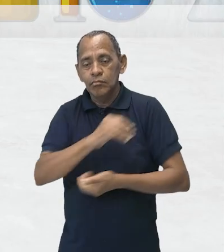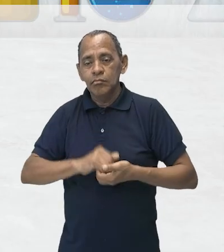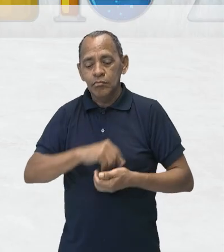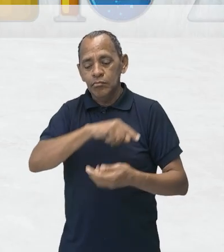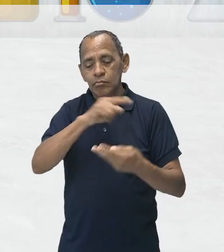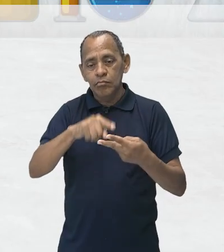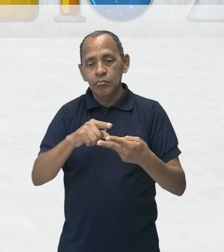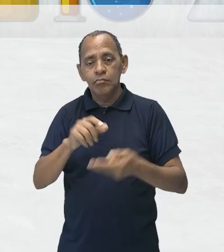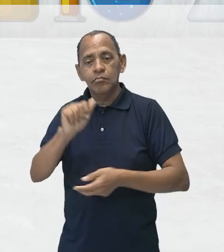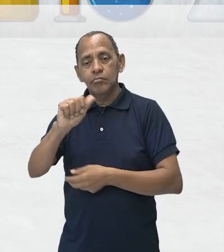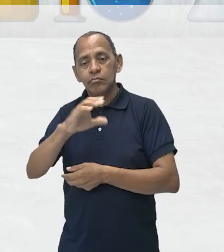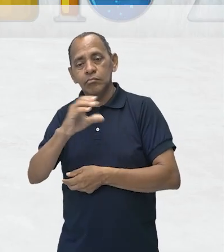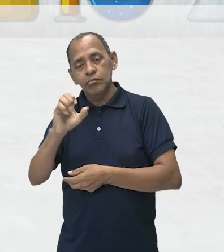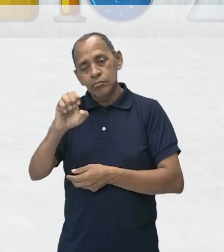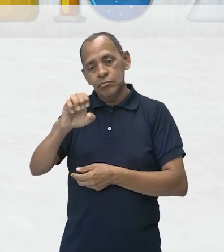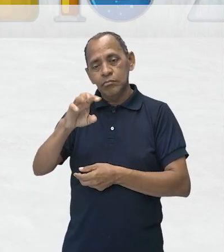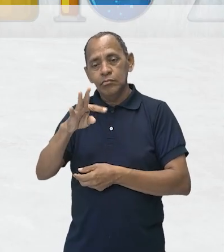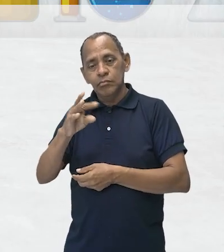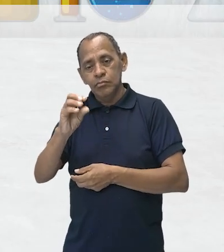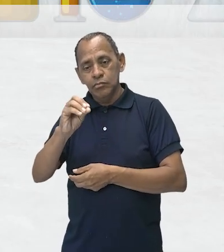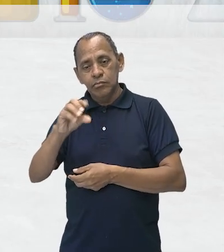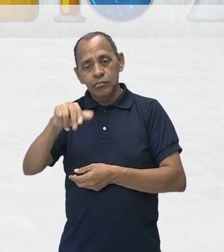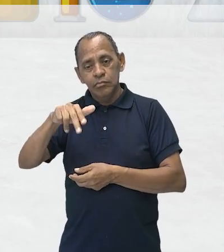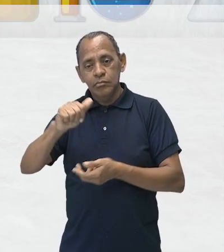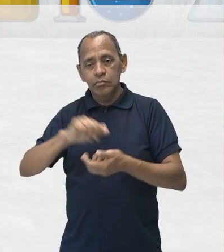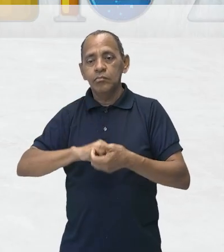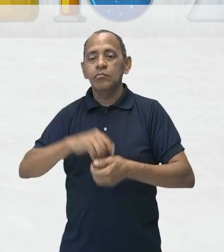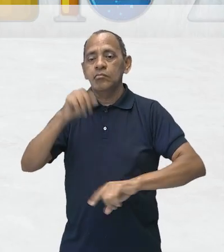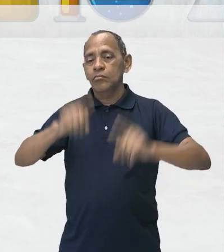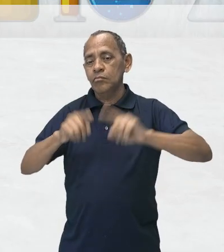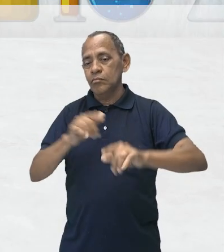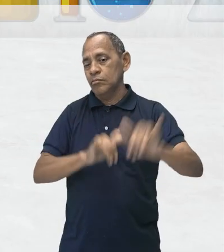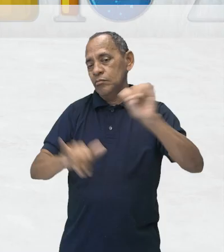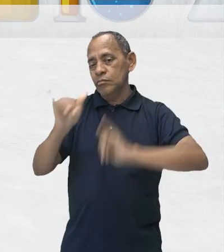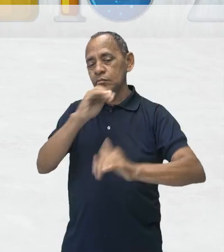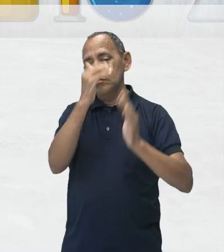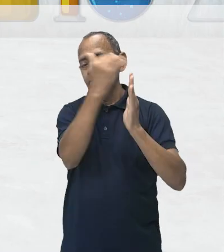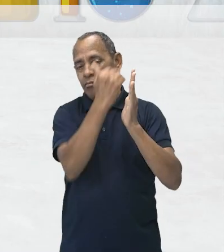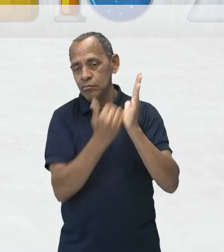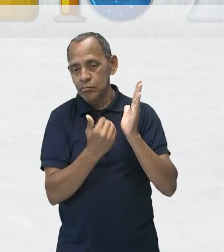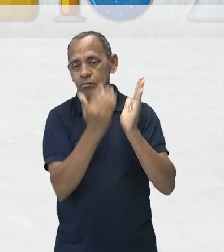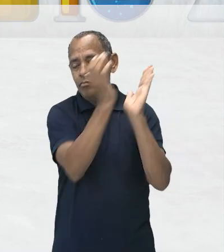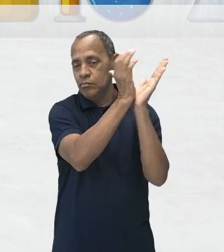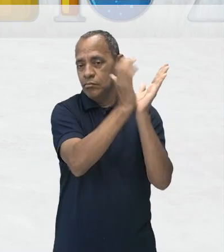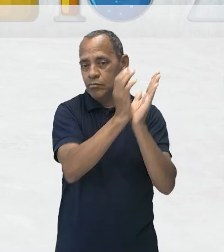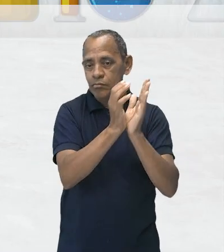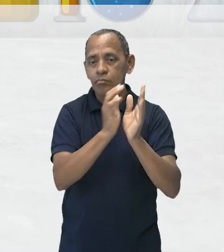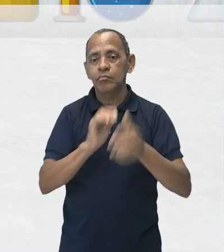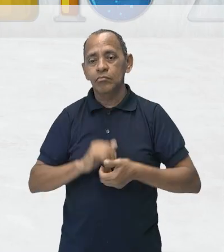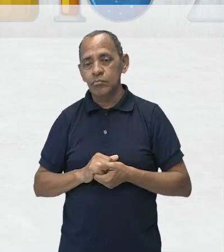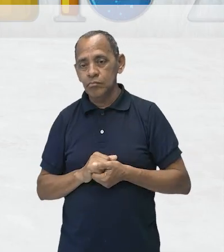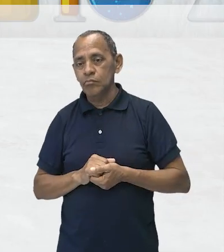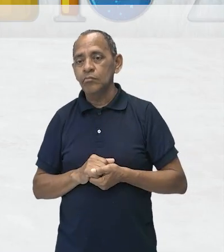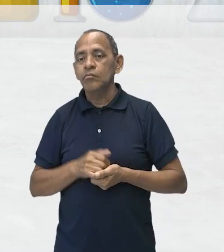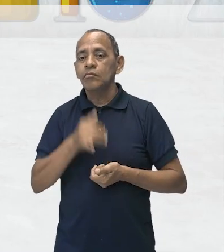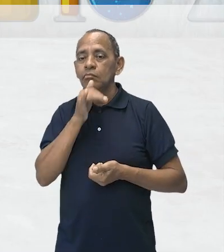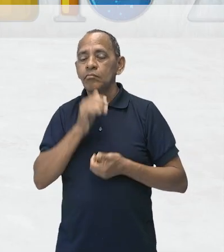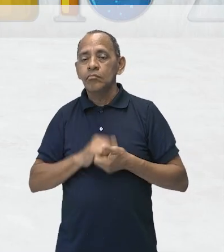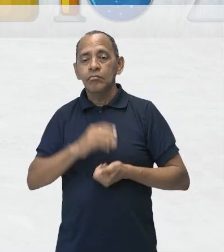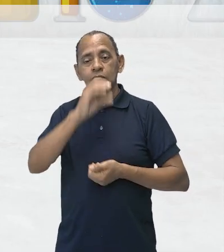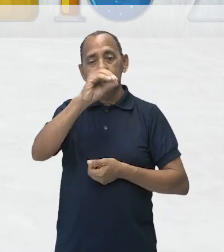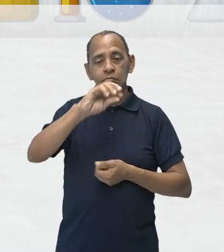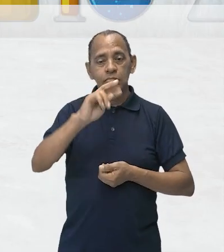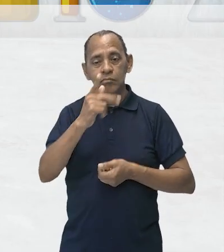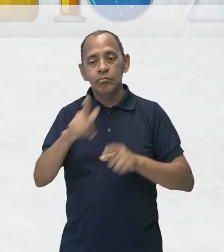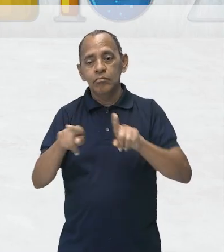e as cetonas. Essas funções químicas, elas então são classificadas por seus grupos funcionais, a exemplo do OH, bem